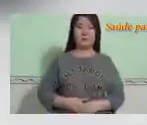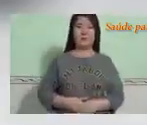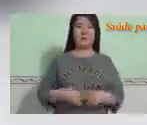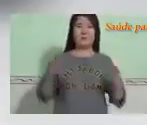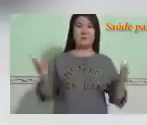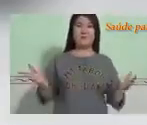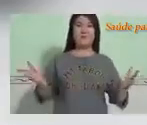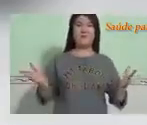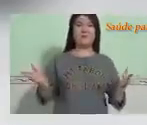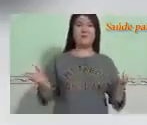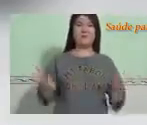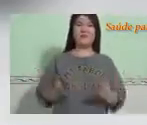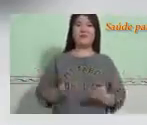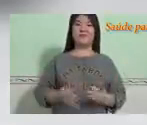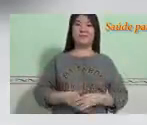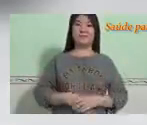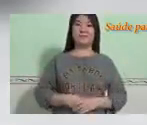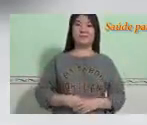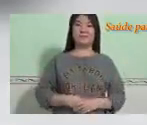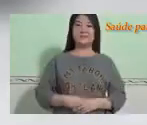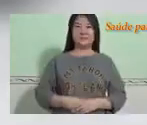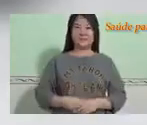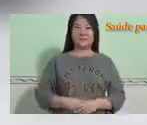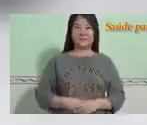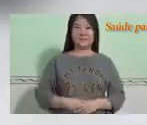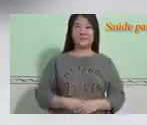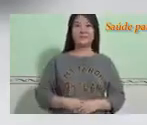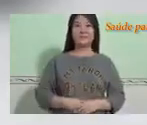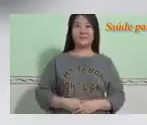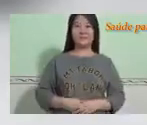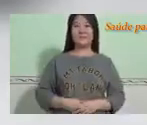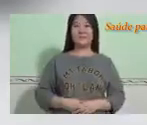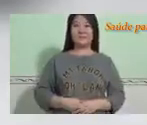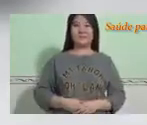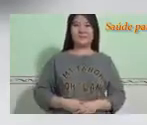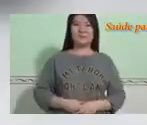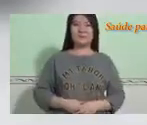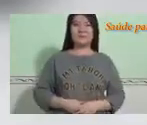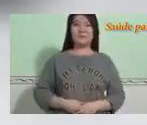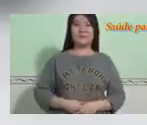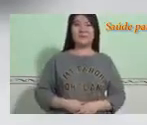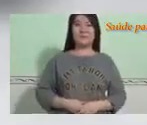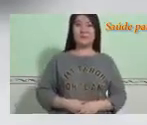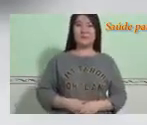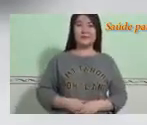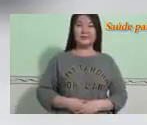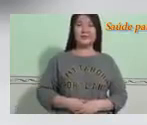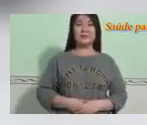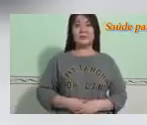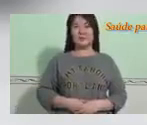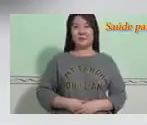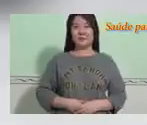No caso da sífilis, vírgula, a janela imunológica varia de acordo com a fase da doença, vírgula, no entanto, vírgula, na maioria